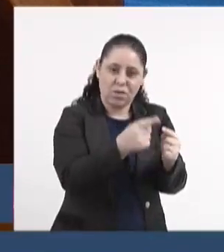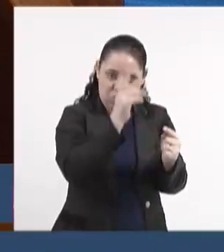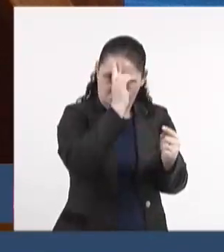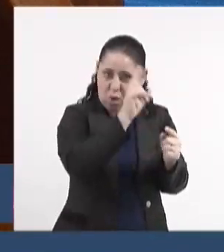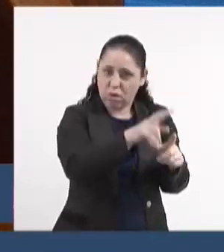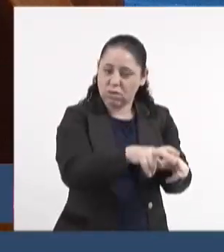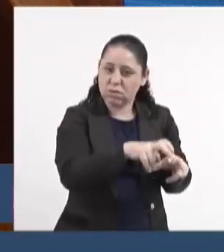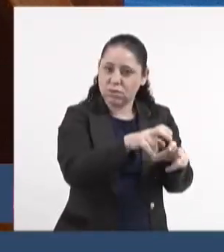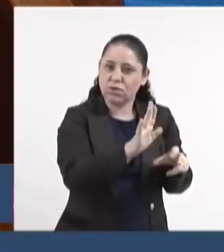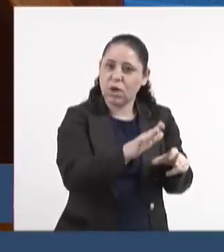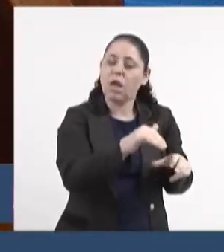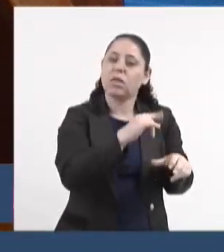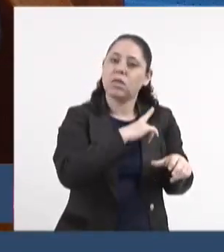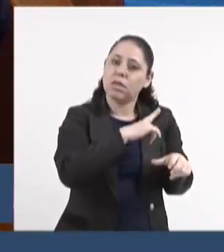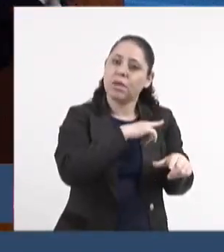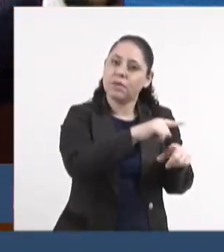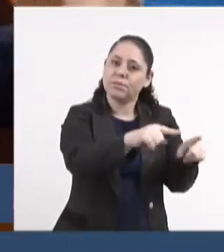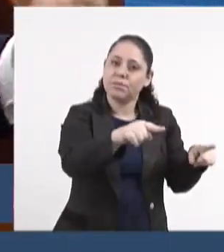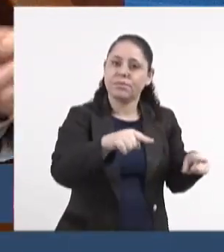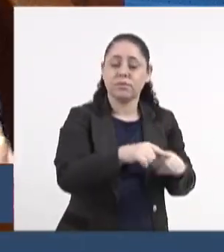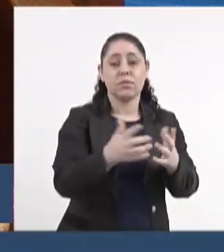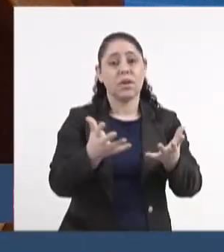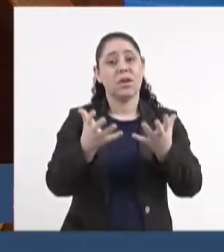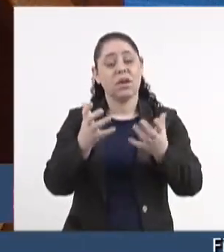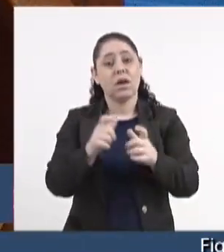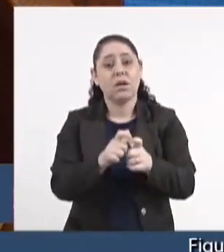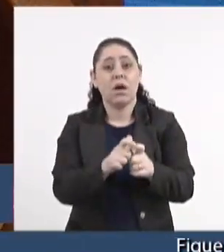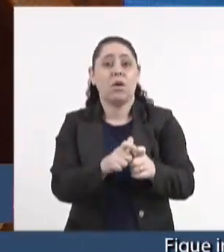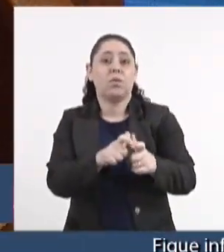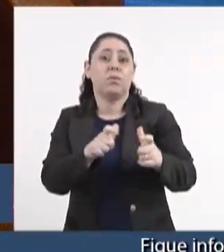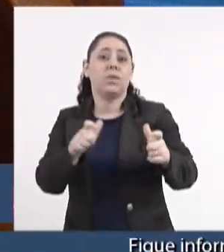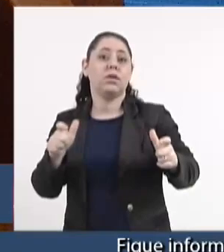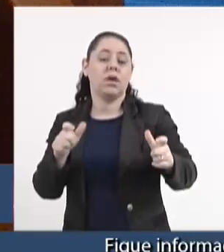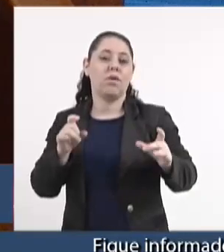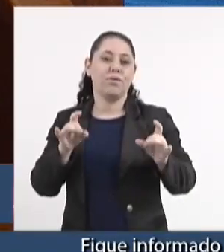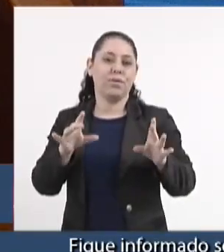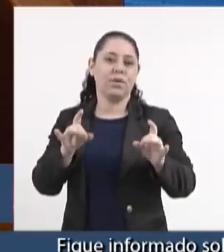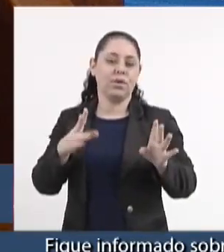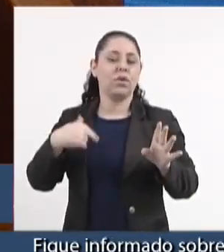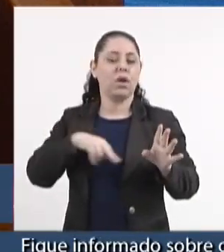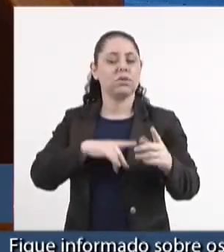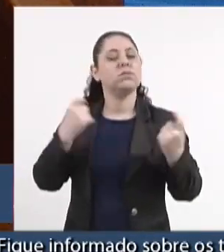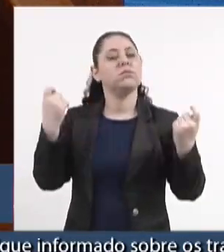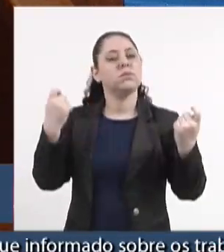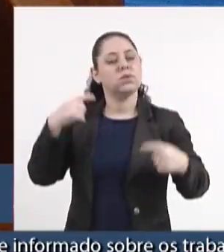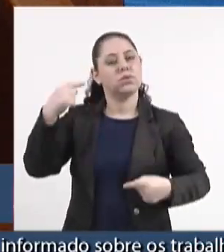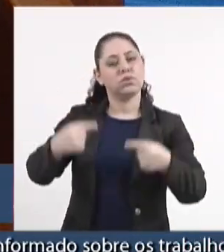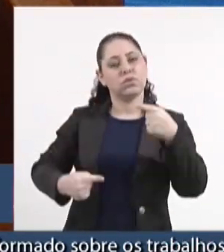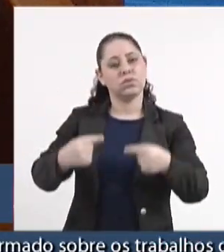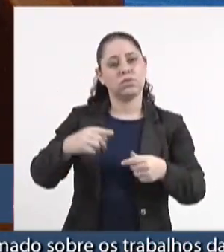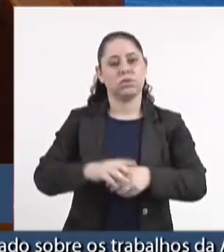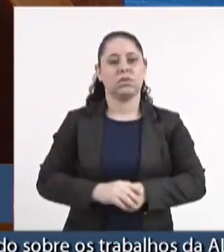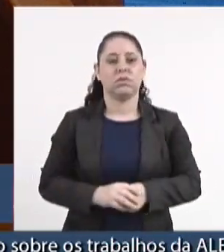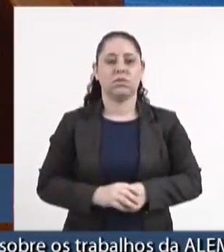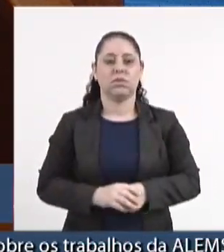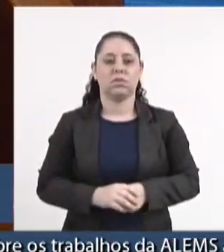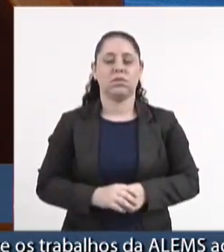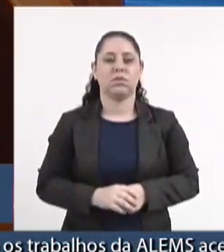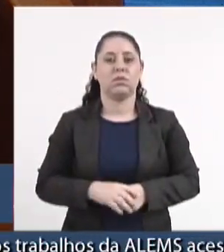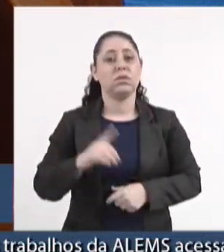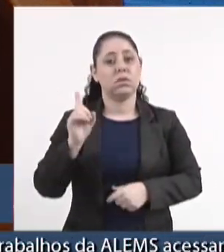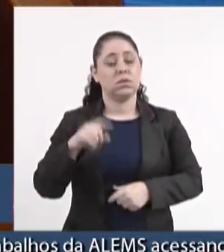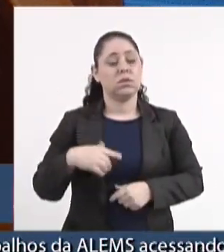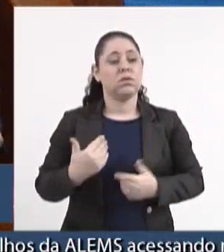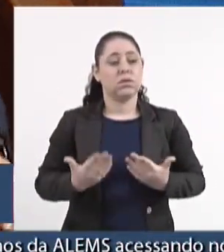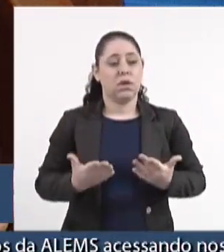produtor que já está estabelecido e quer ampliar, que nós temos discutido. E